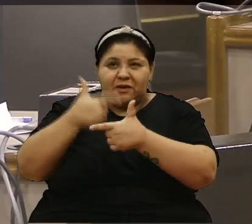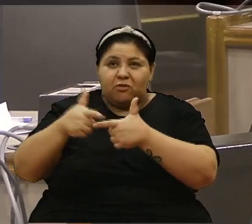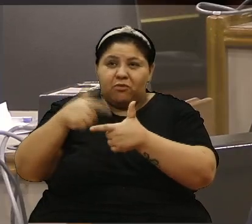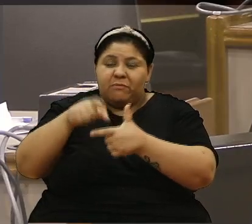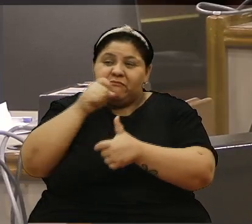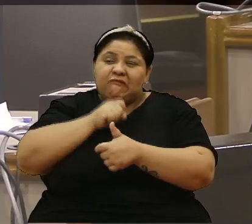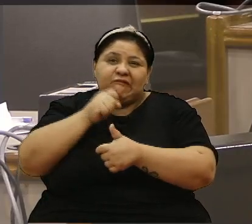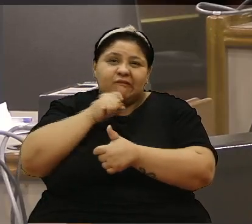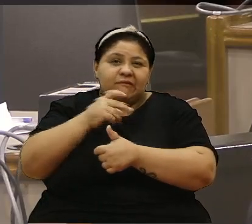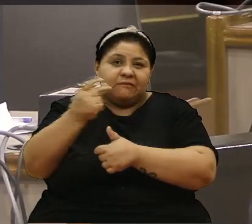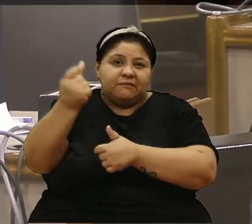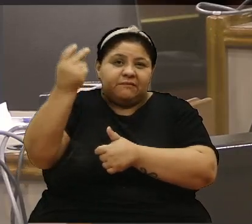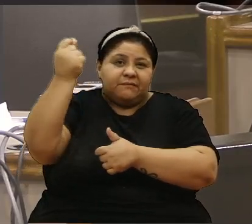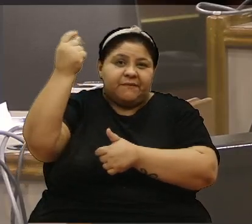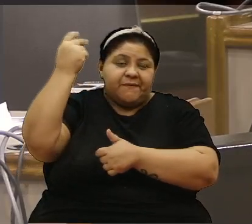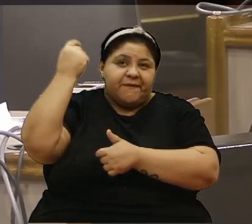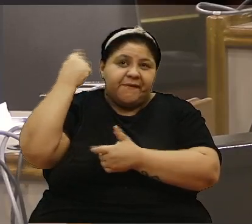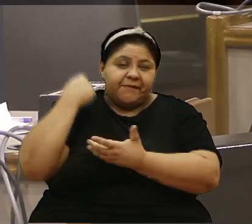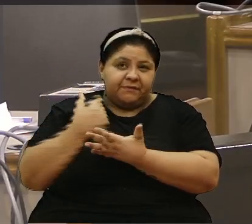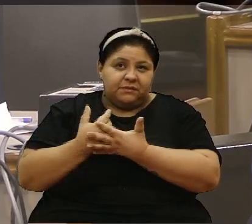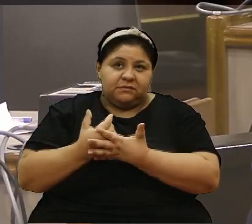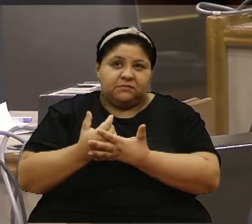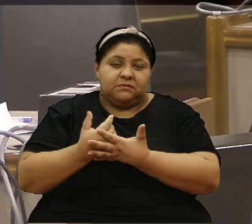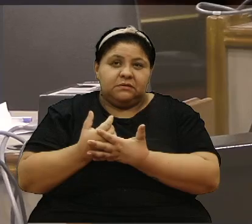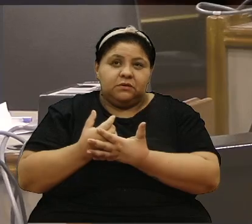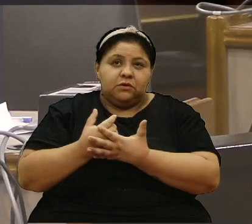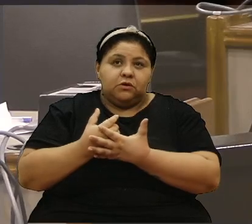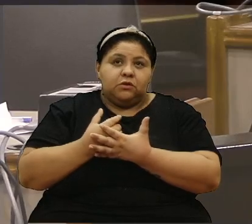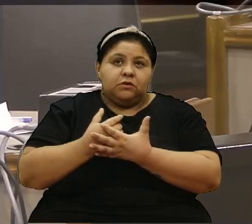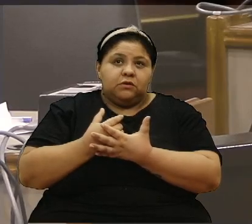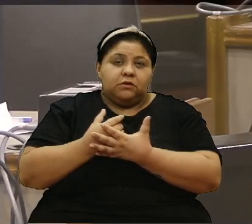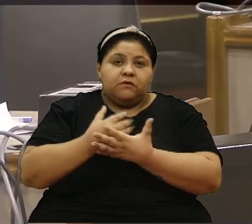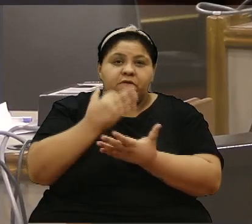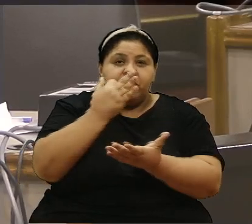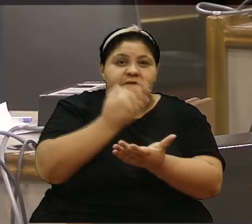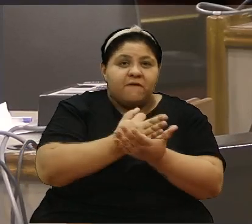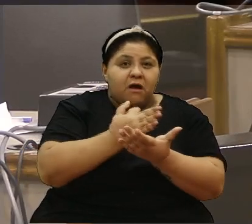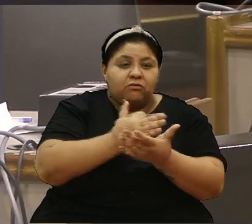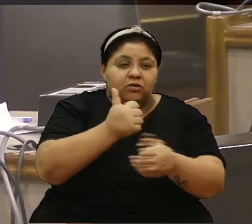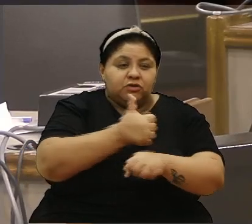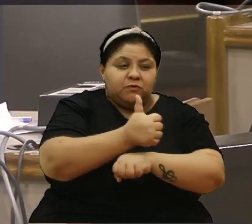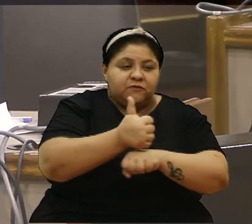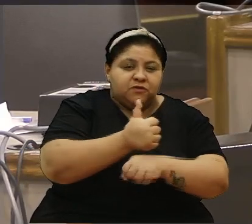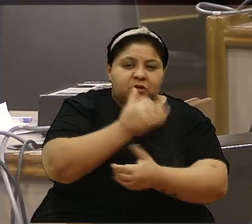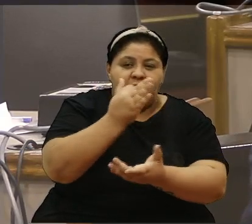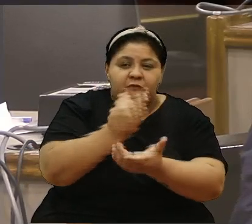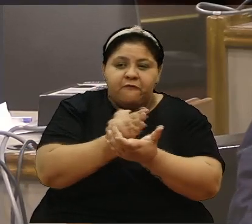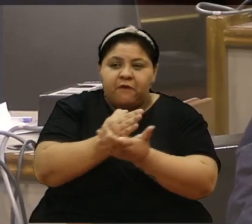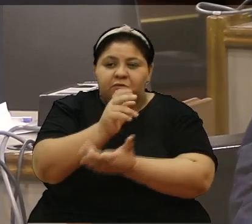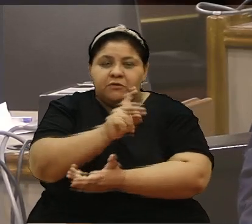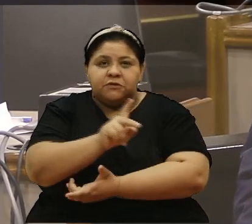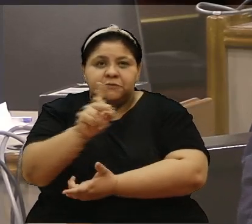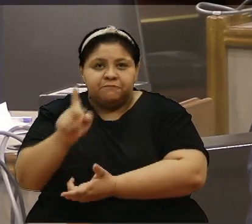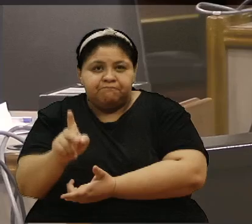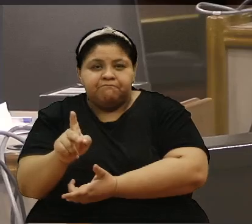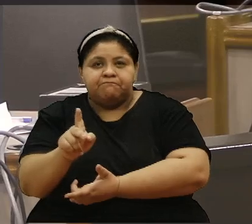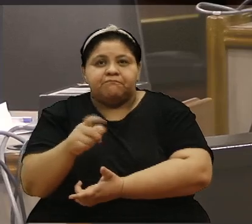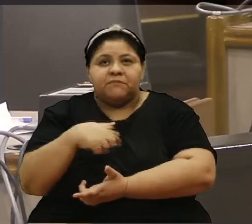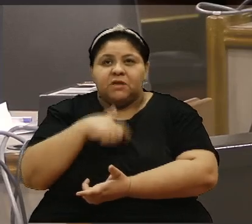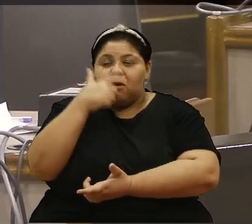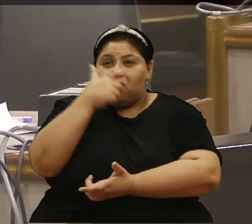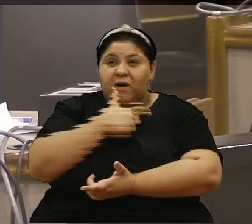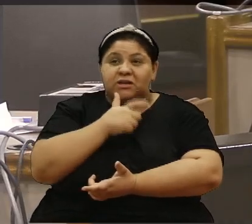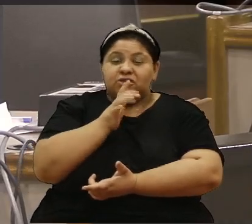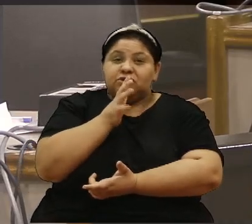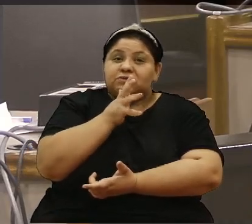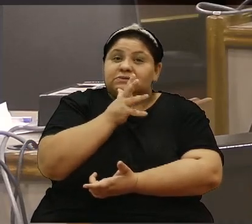hoje. Esse apagão dos professores aí de falta de profissional. Então, eu acho que demorou para